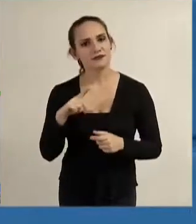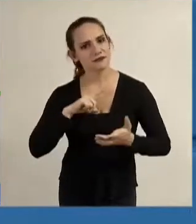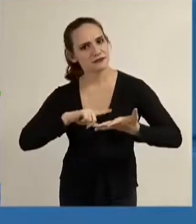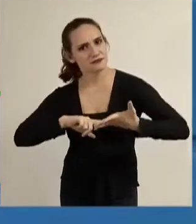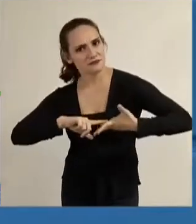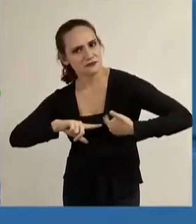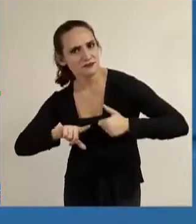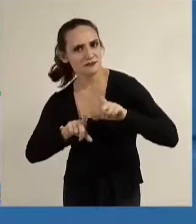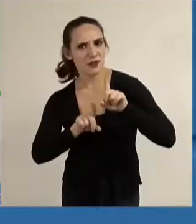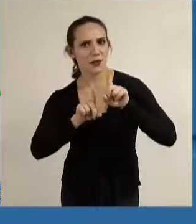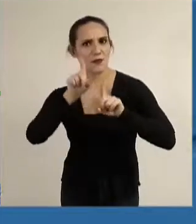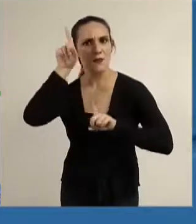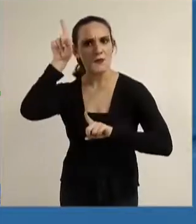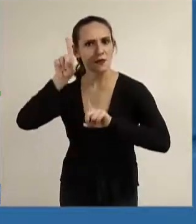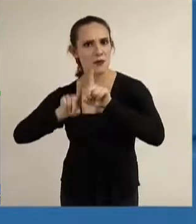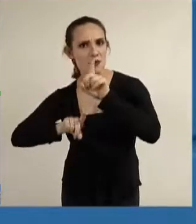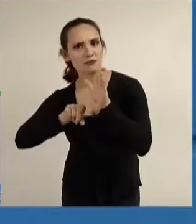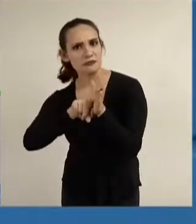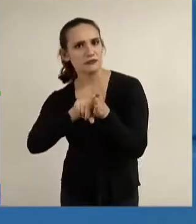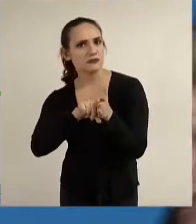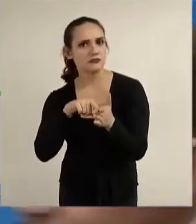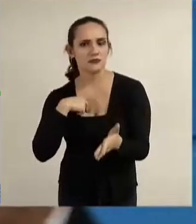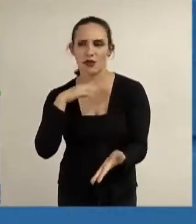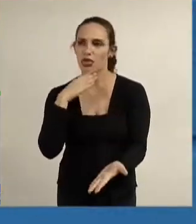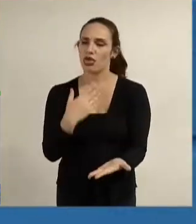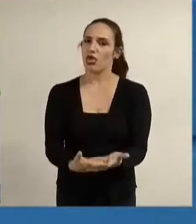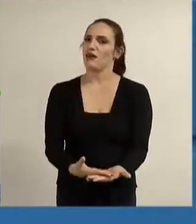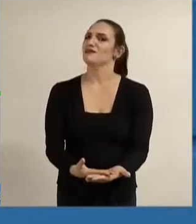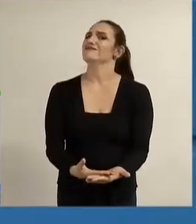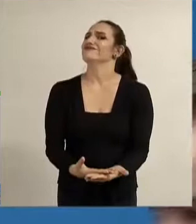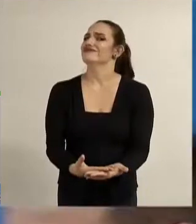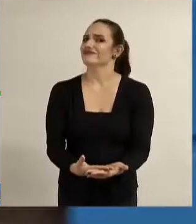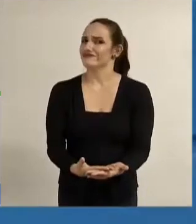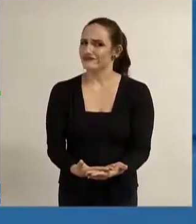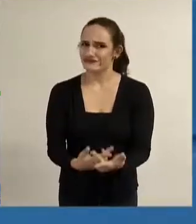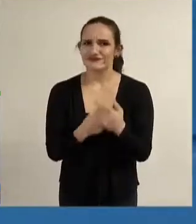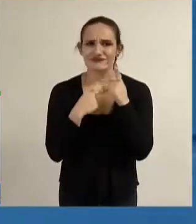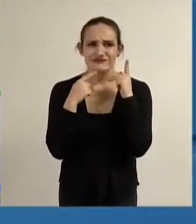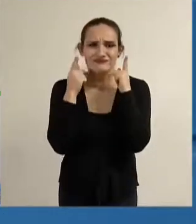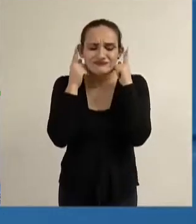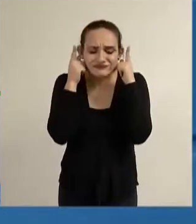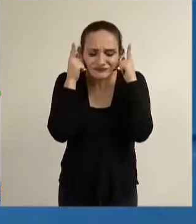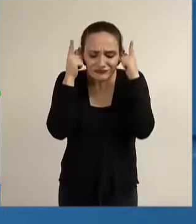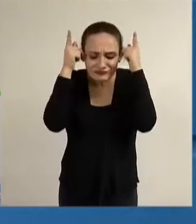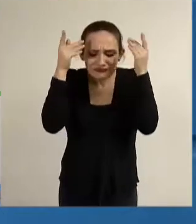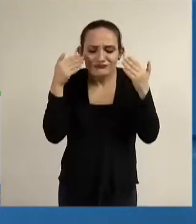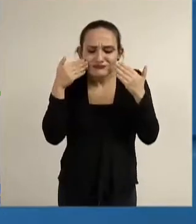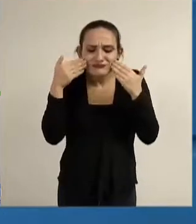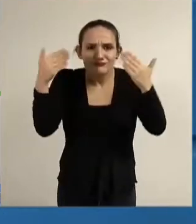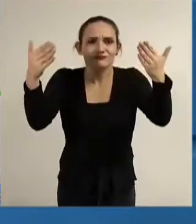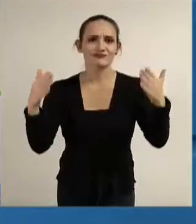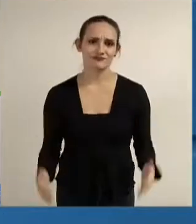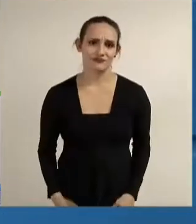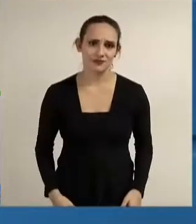números estarrecedores que envergonham a todos nós. Esses